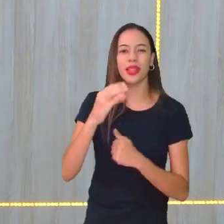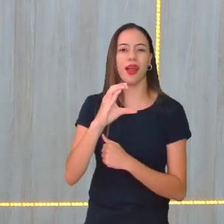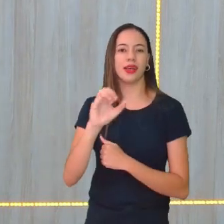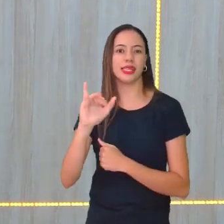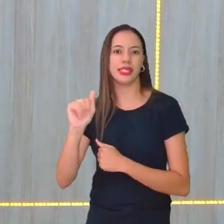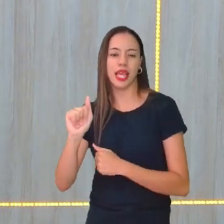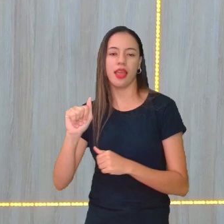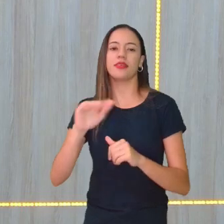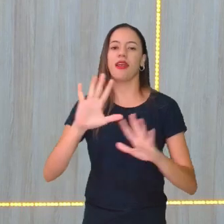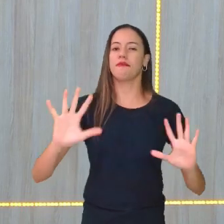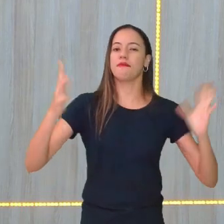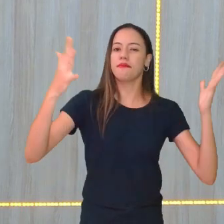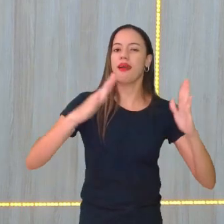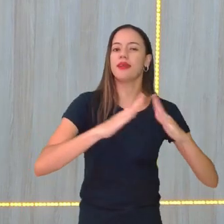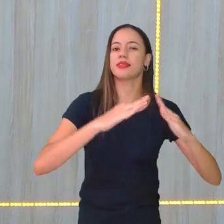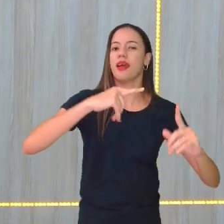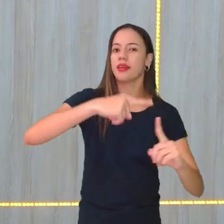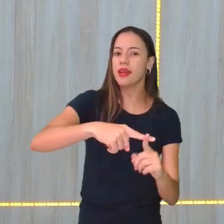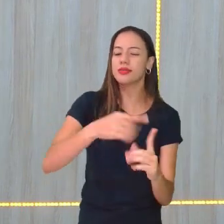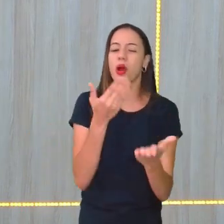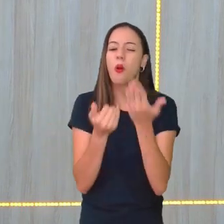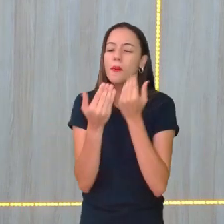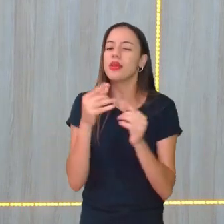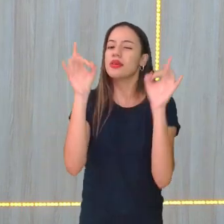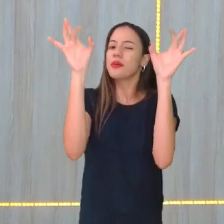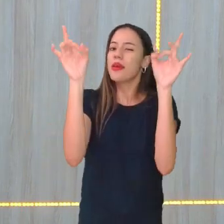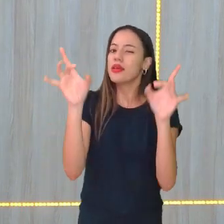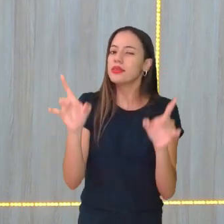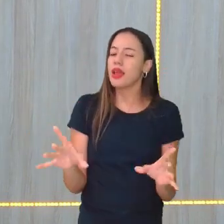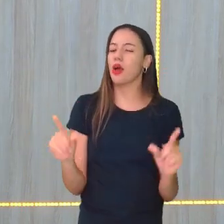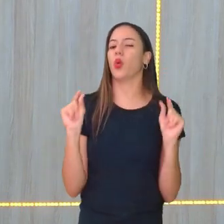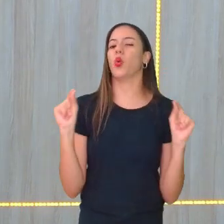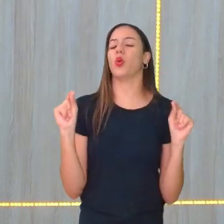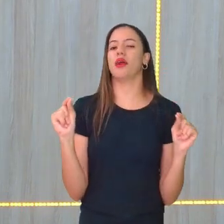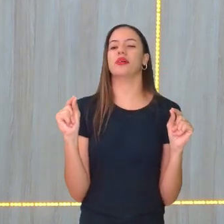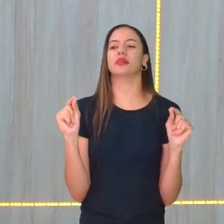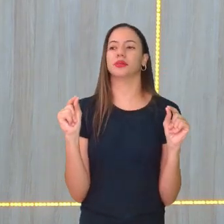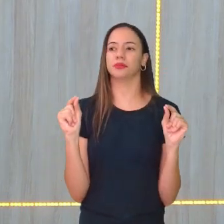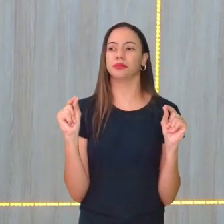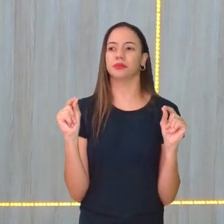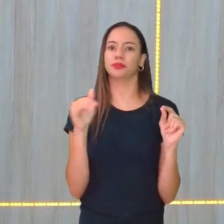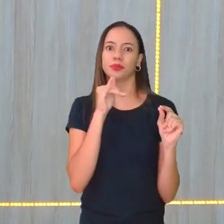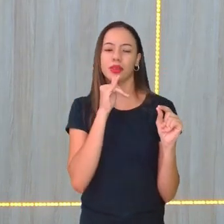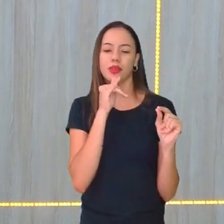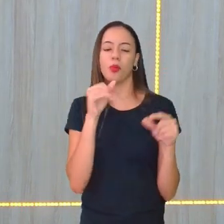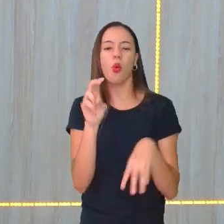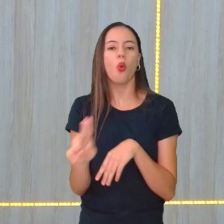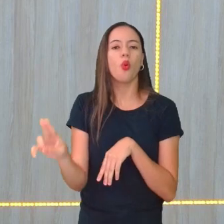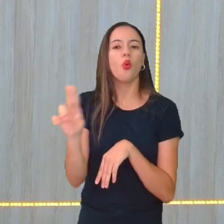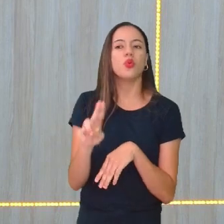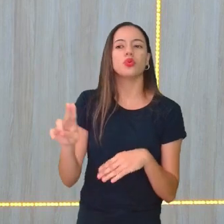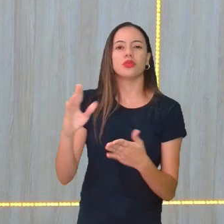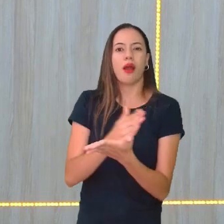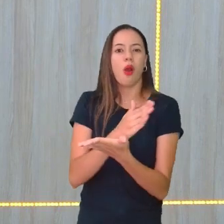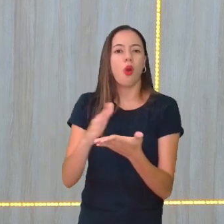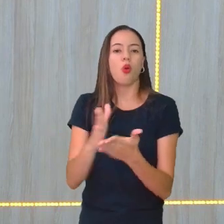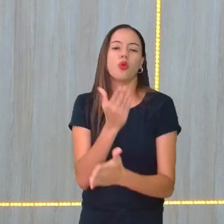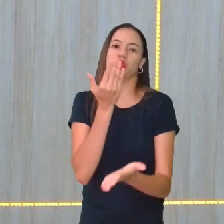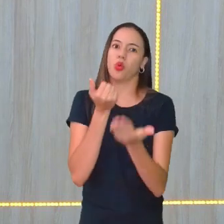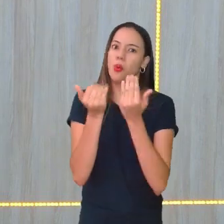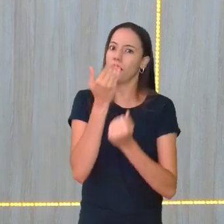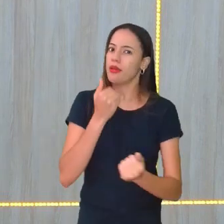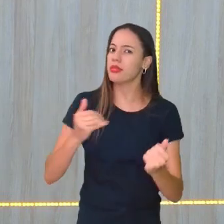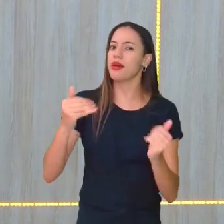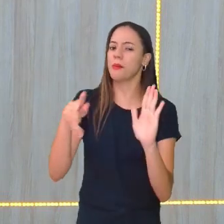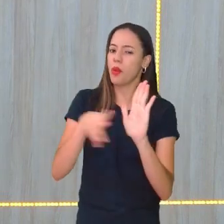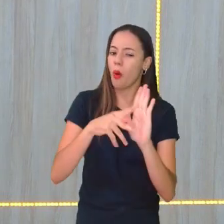Uma refeição especial, geralmente, né? Assim, com a utilização de algumas comidas também